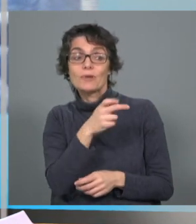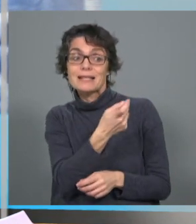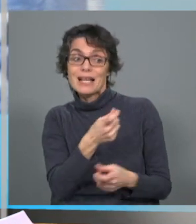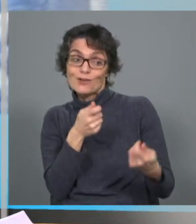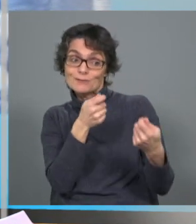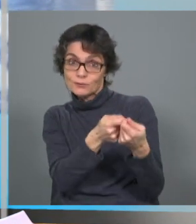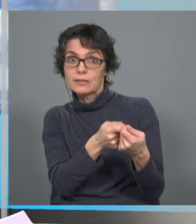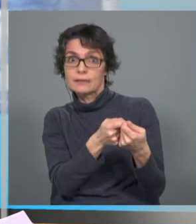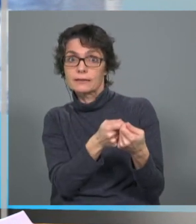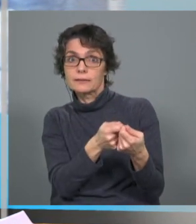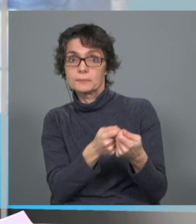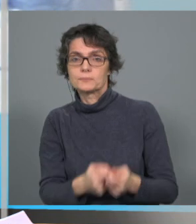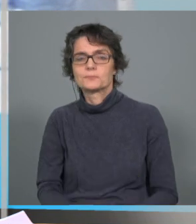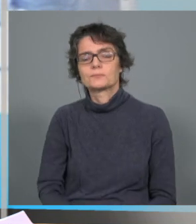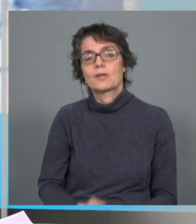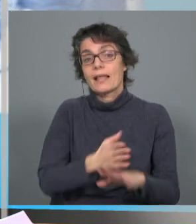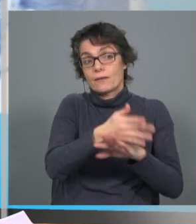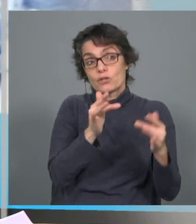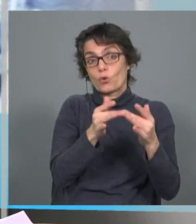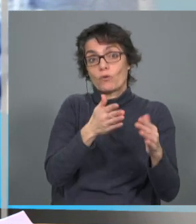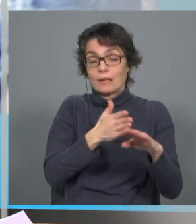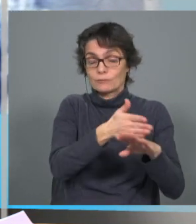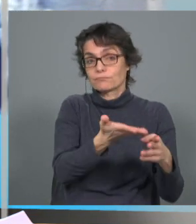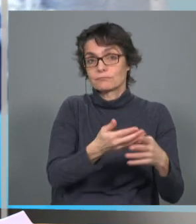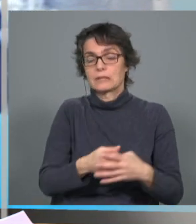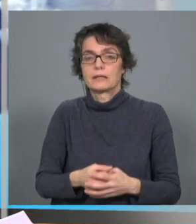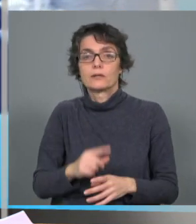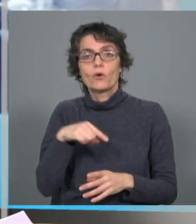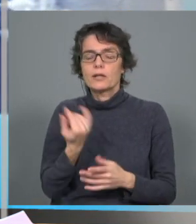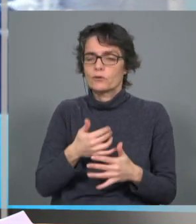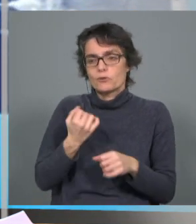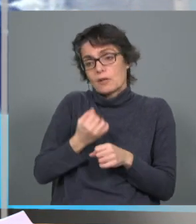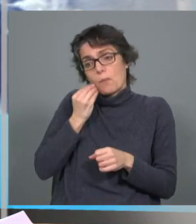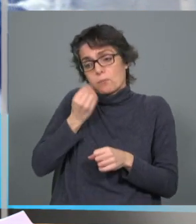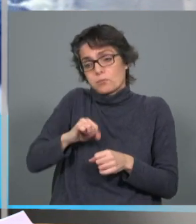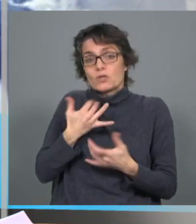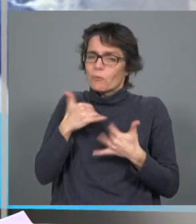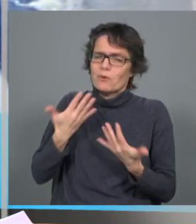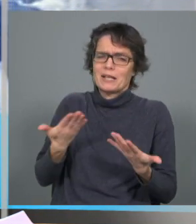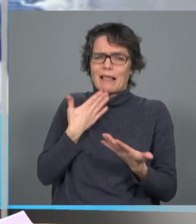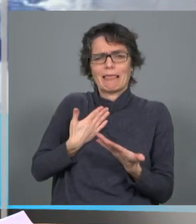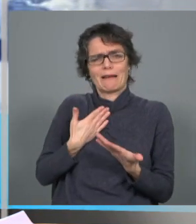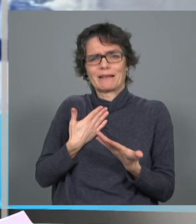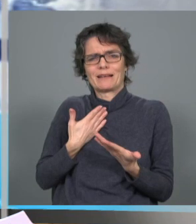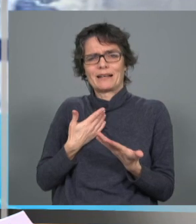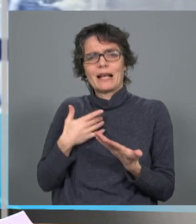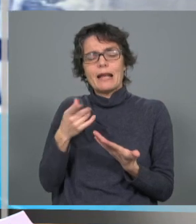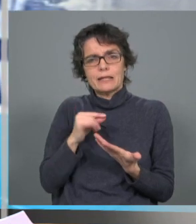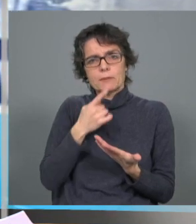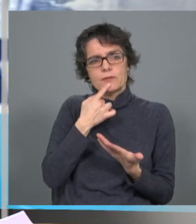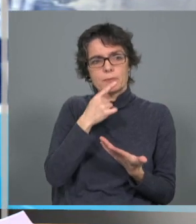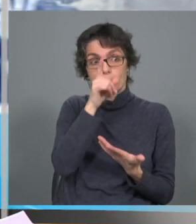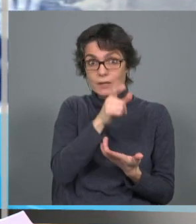é apresentado. E assim fazemos com muita alegria e com o reconhecimento que as pessoas no